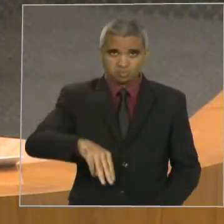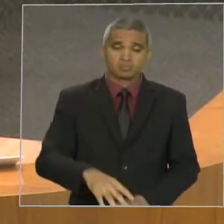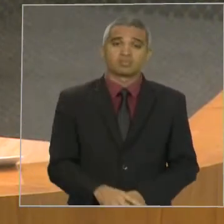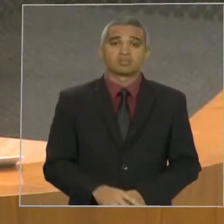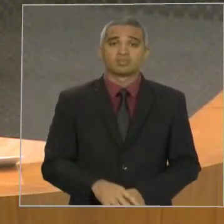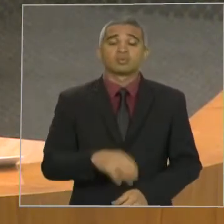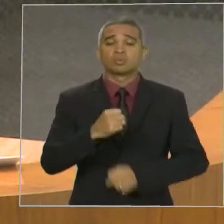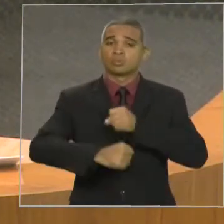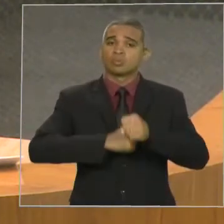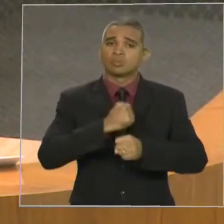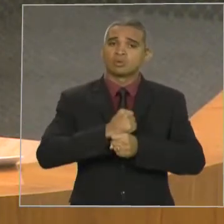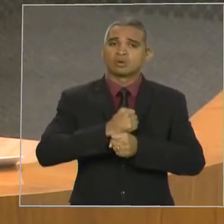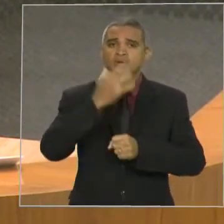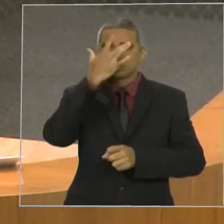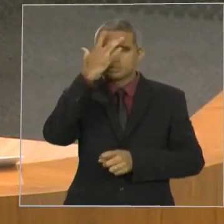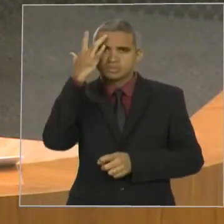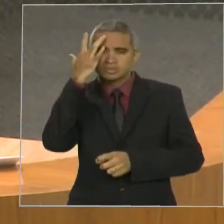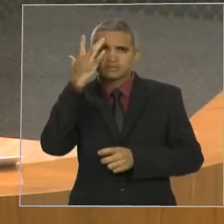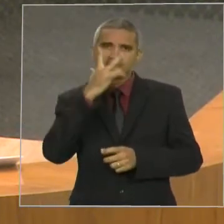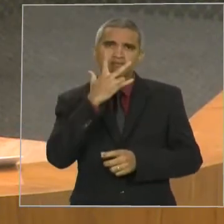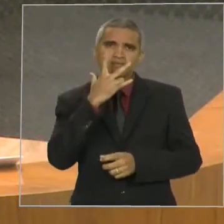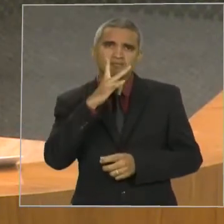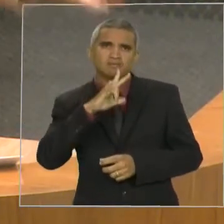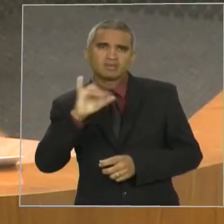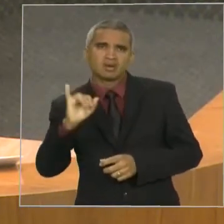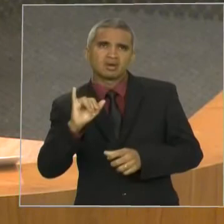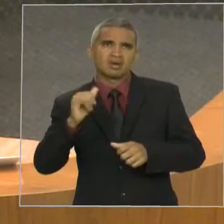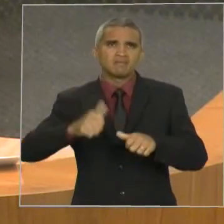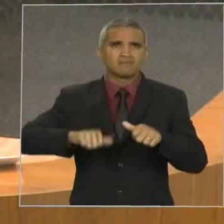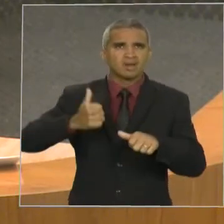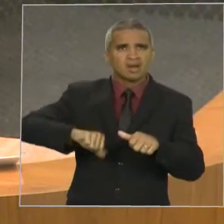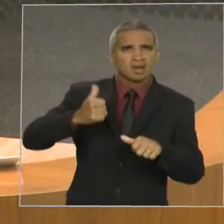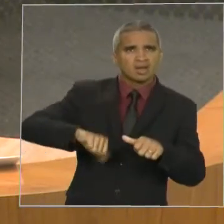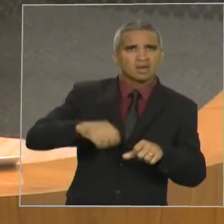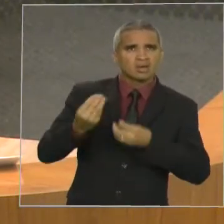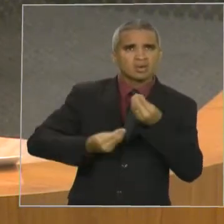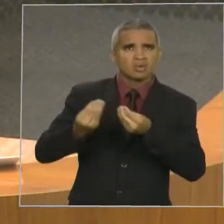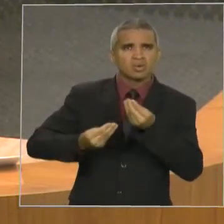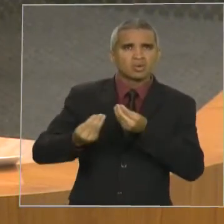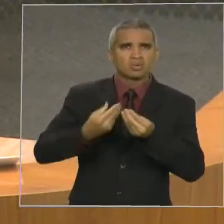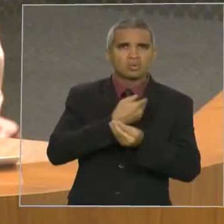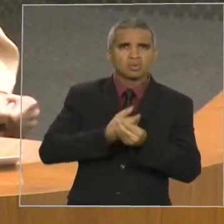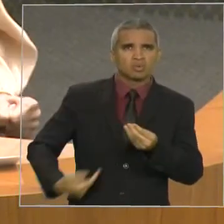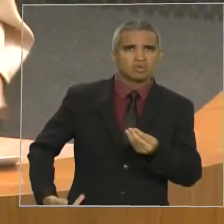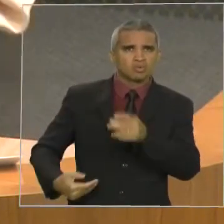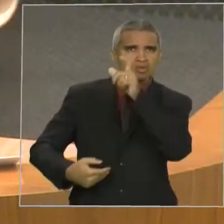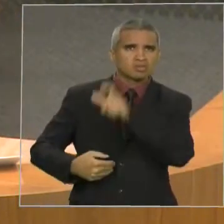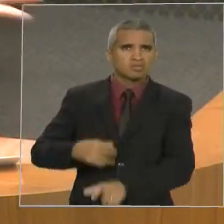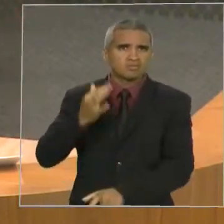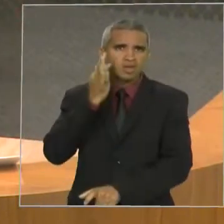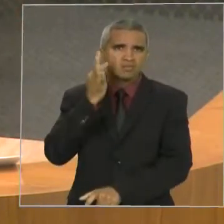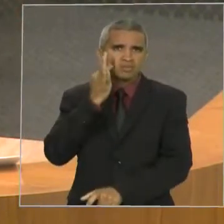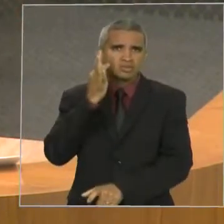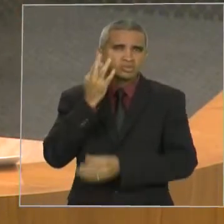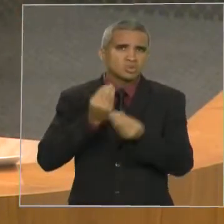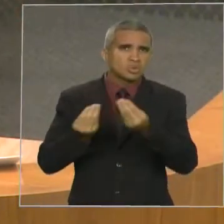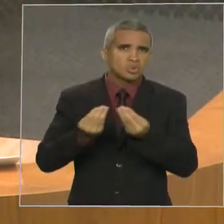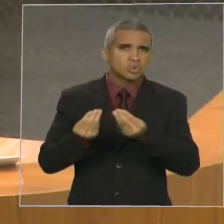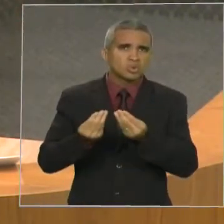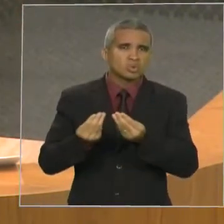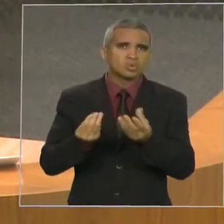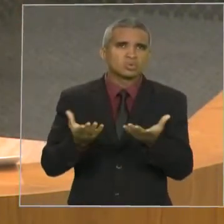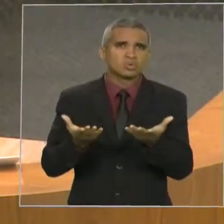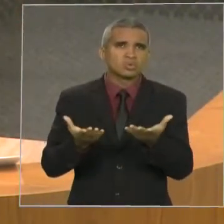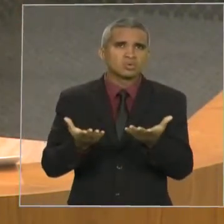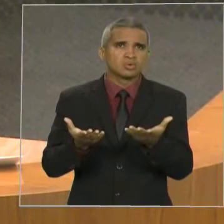realmente dizer como foi o governo da mudança. Se o governo da mudança teve realmente,